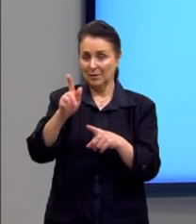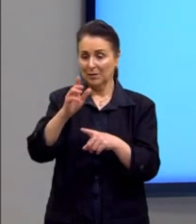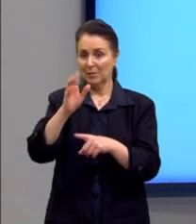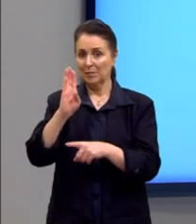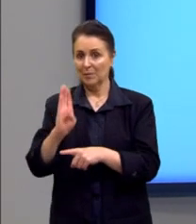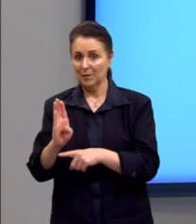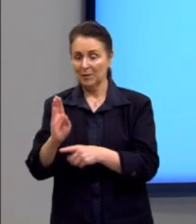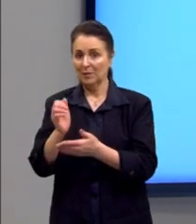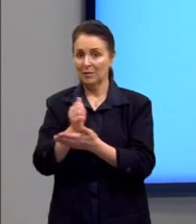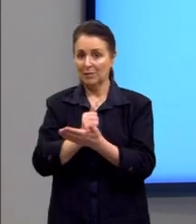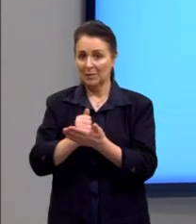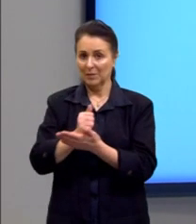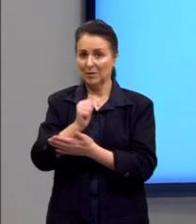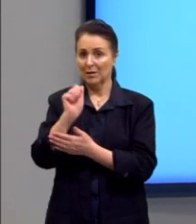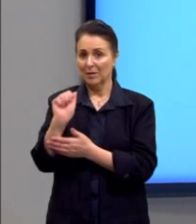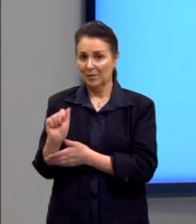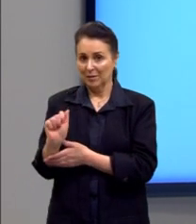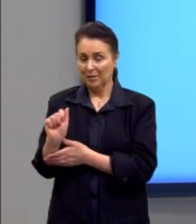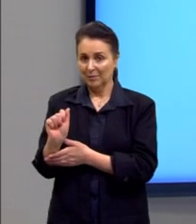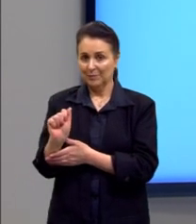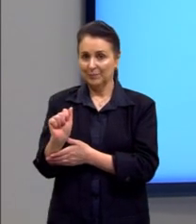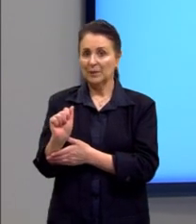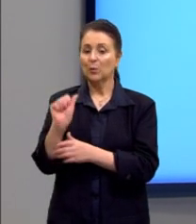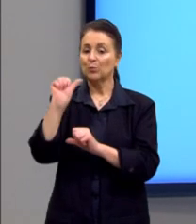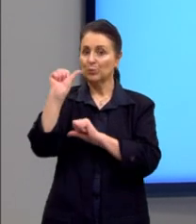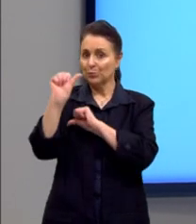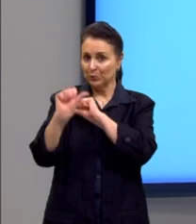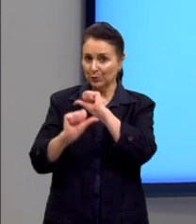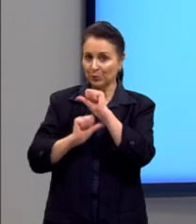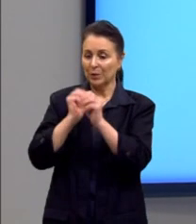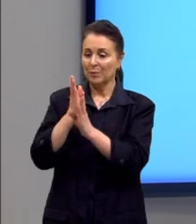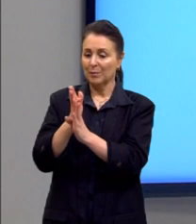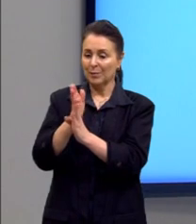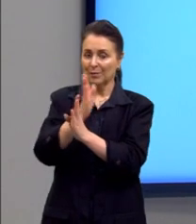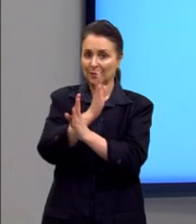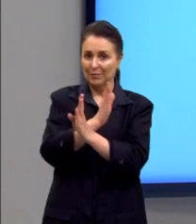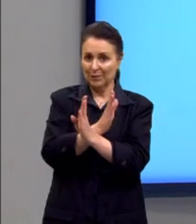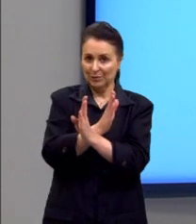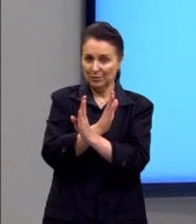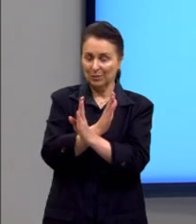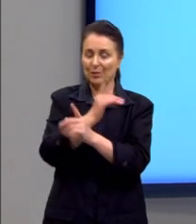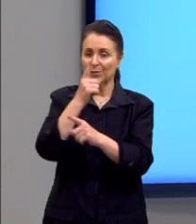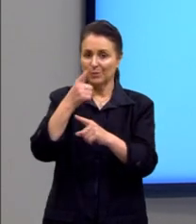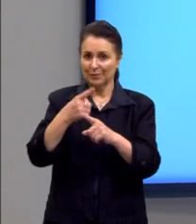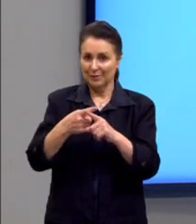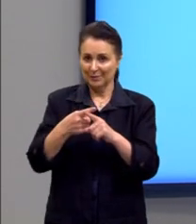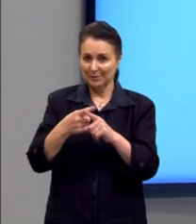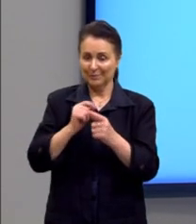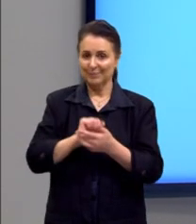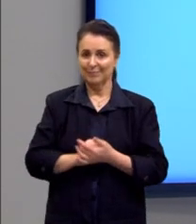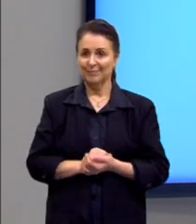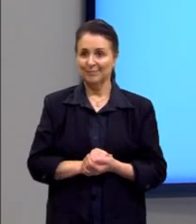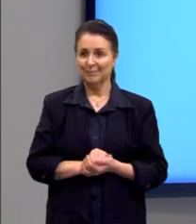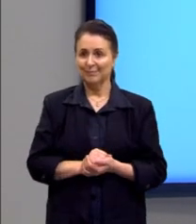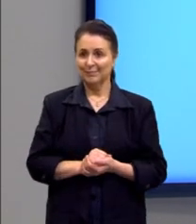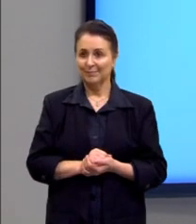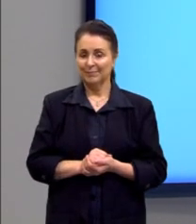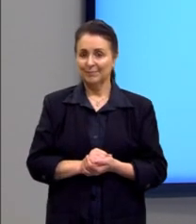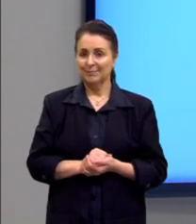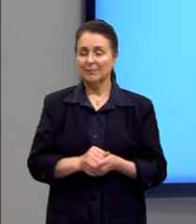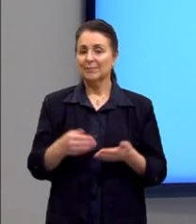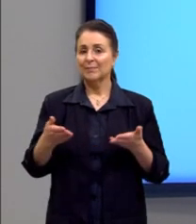de B na base ar Então é só trazer o expoente para frente do logaritmo e multiplicar ele ó